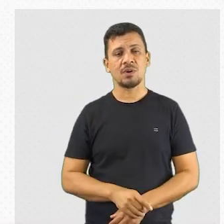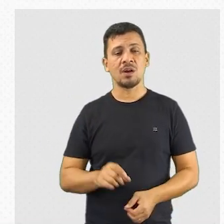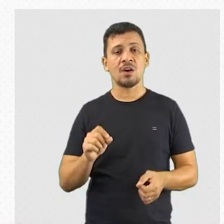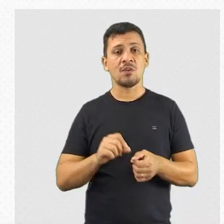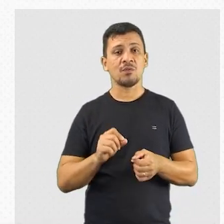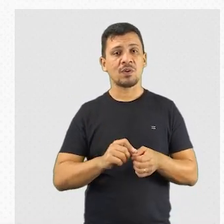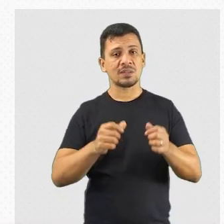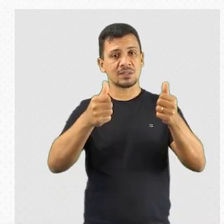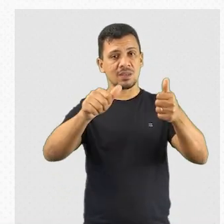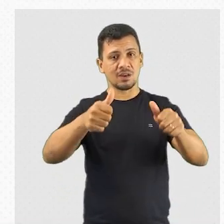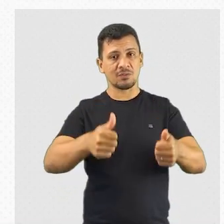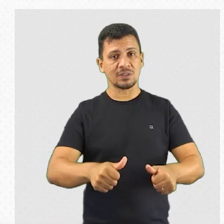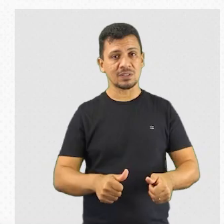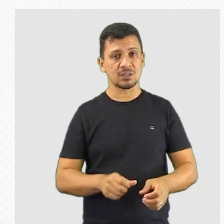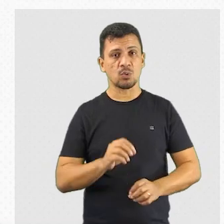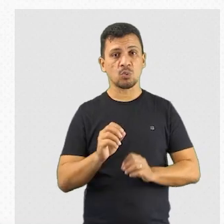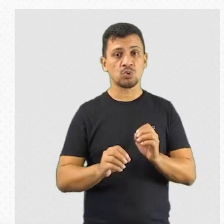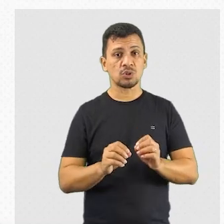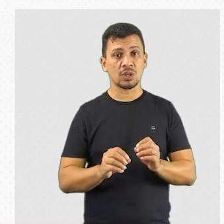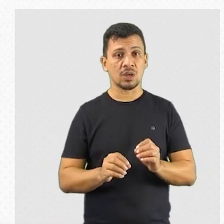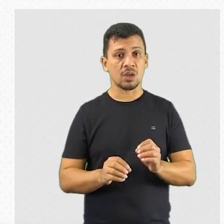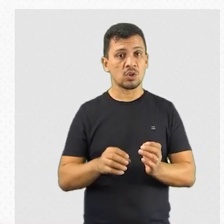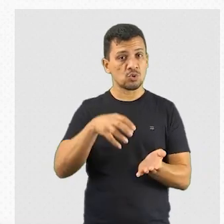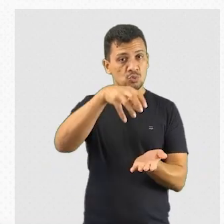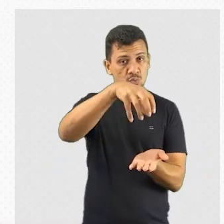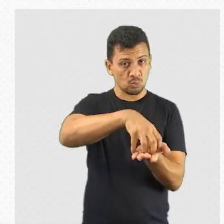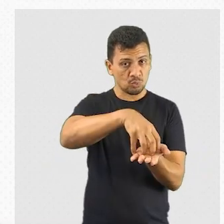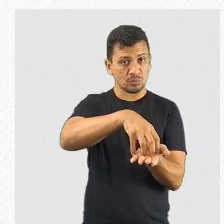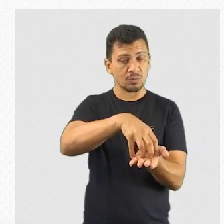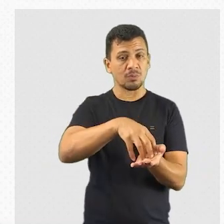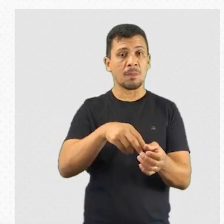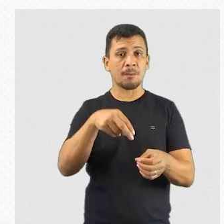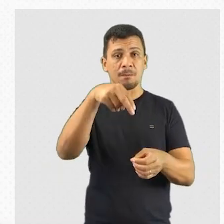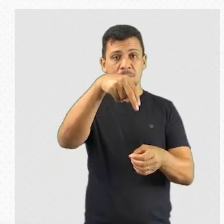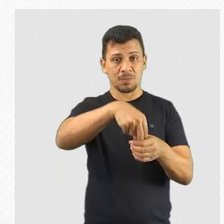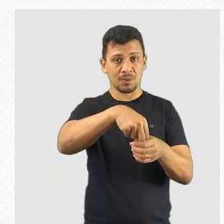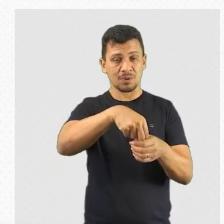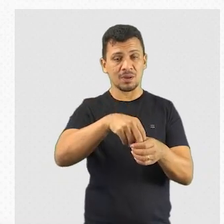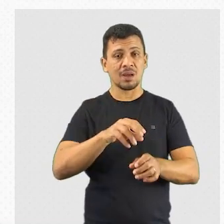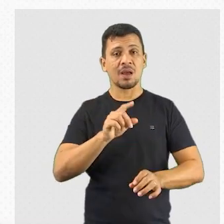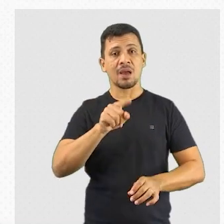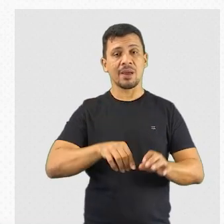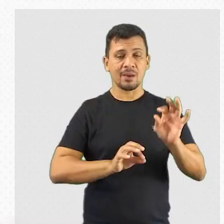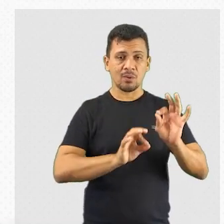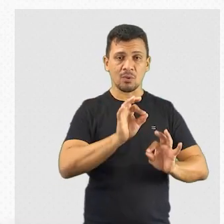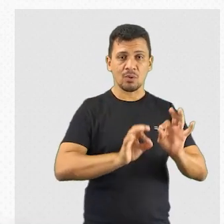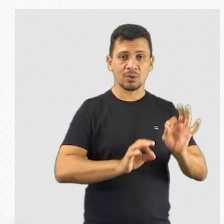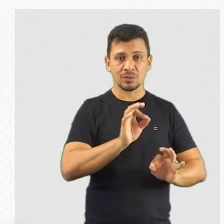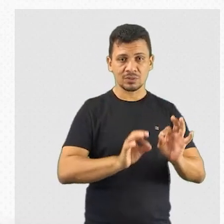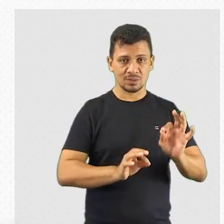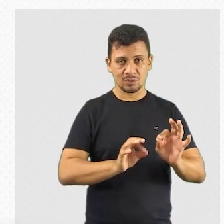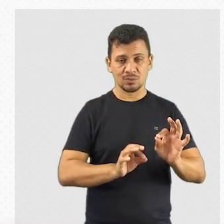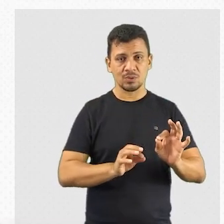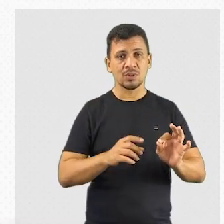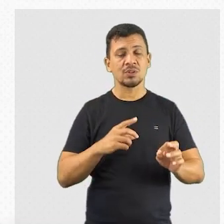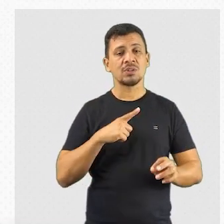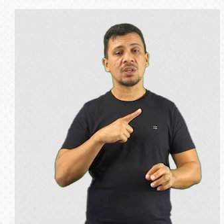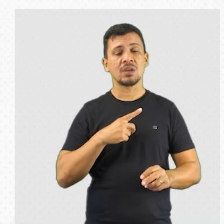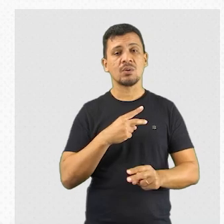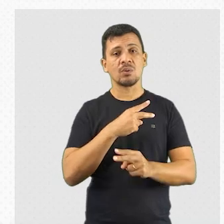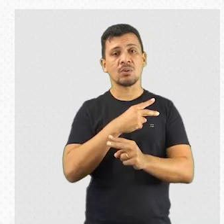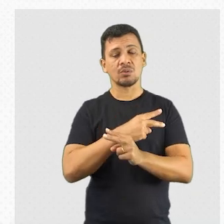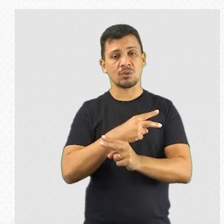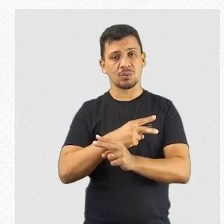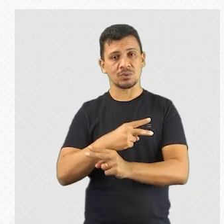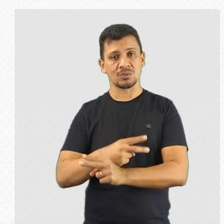de avaliação do núcleo, né? A gente gera um cariótipo que nada mais é do que aquela organização dos cromossomos, né? Dos